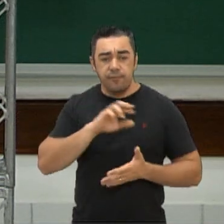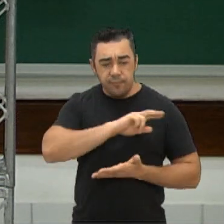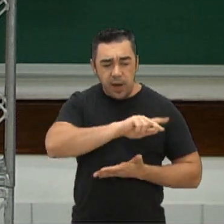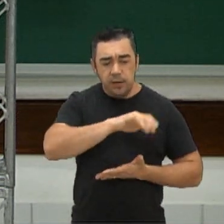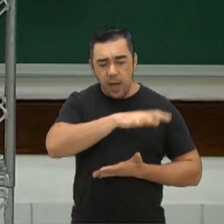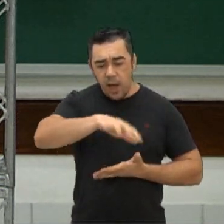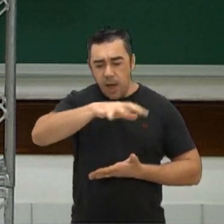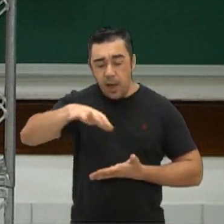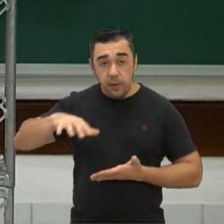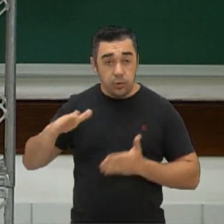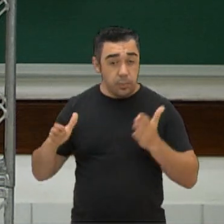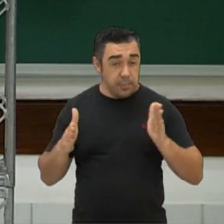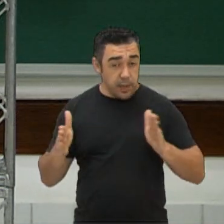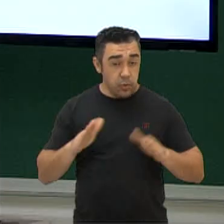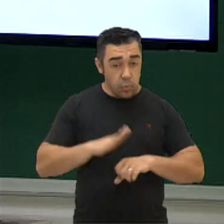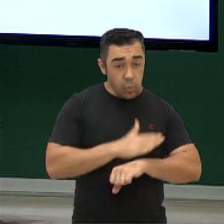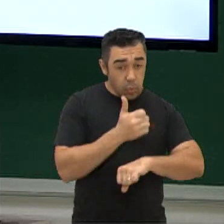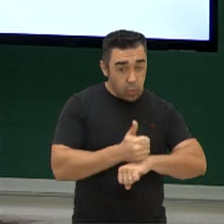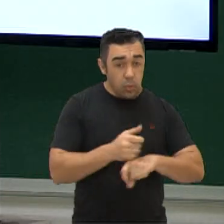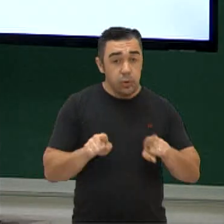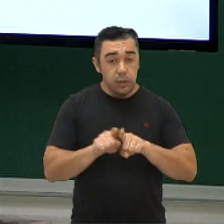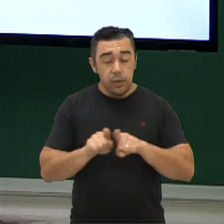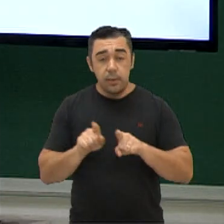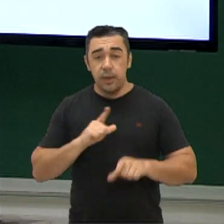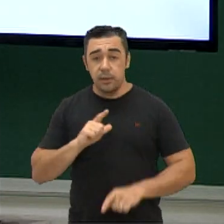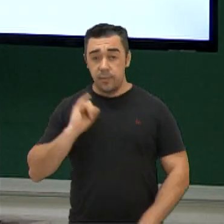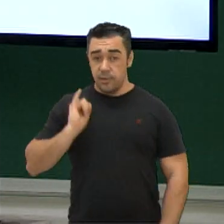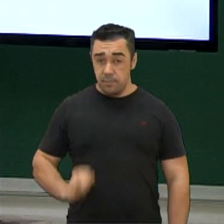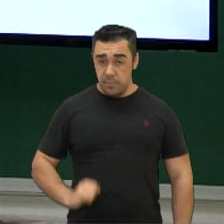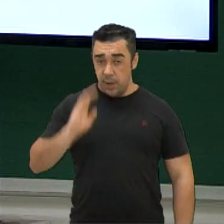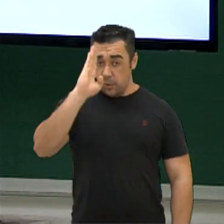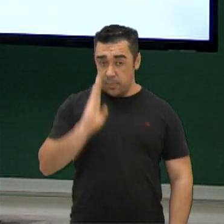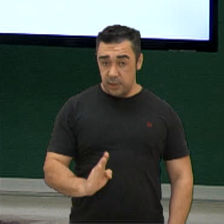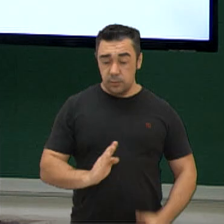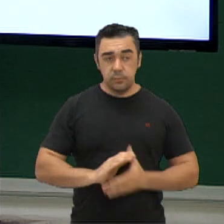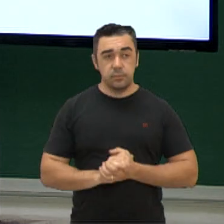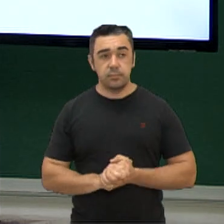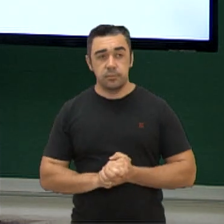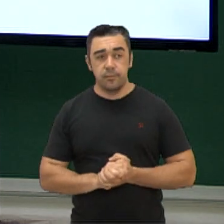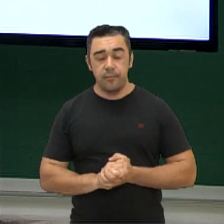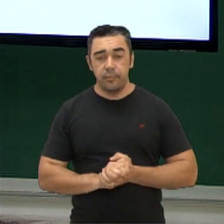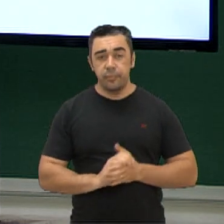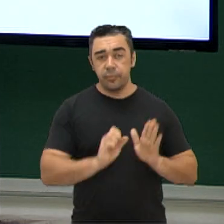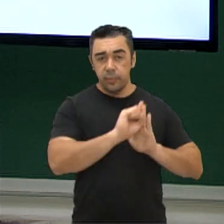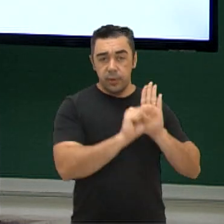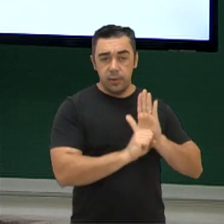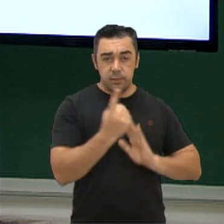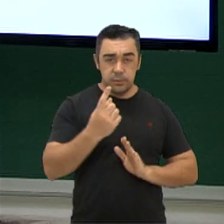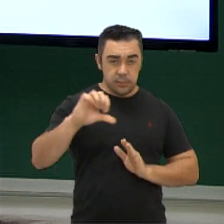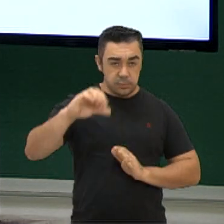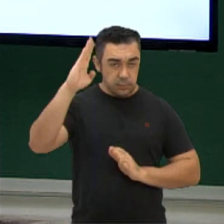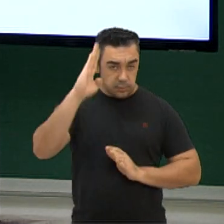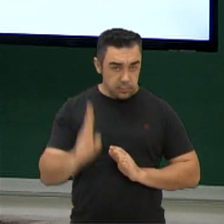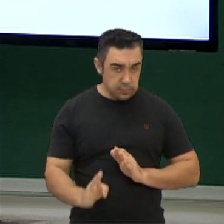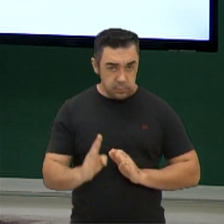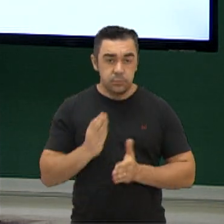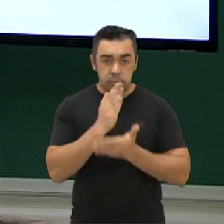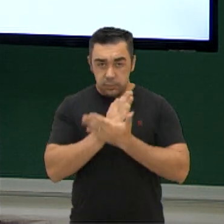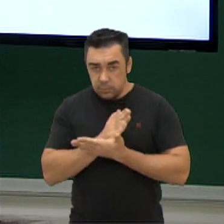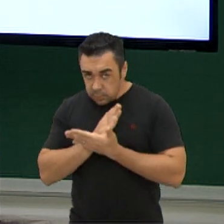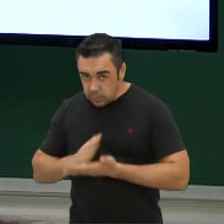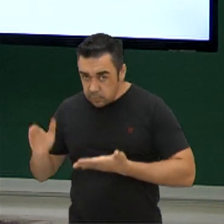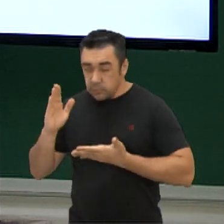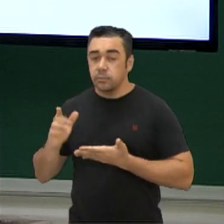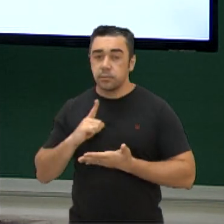do período colonial, do período imperial brasileiro. A partir do século XIX no Brasil, começam